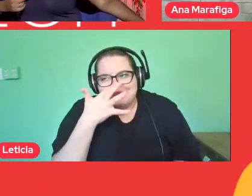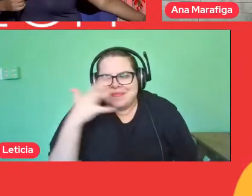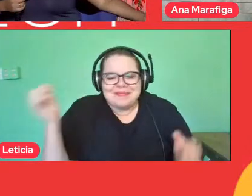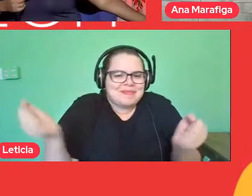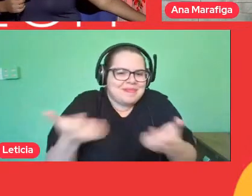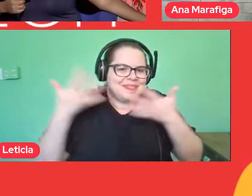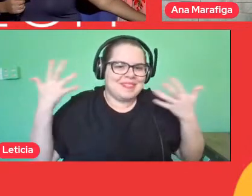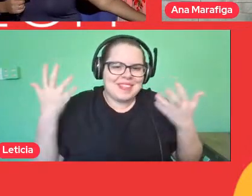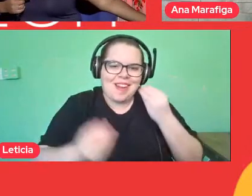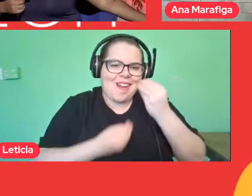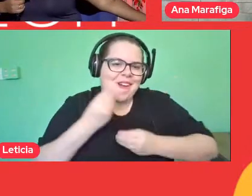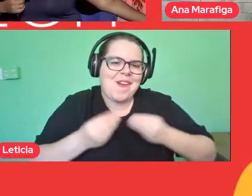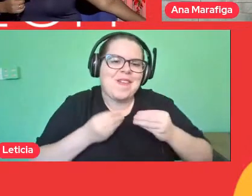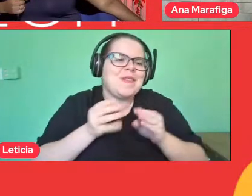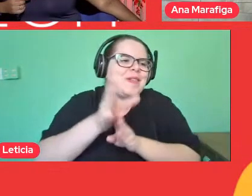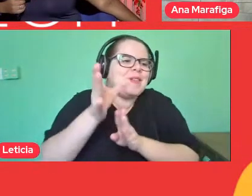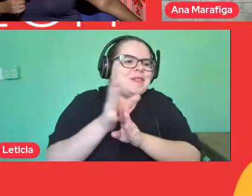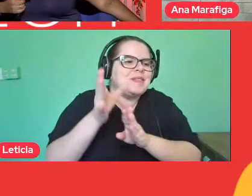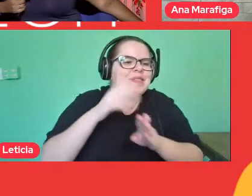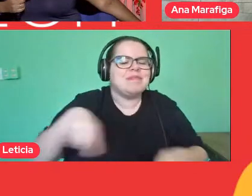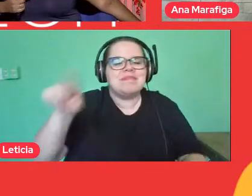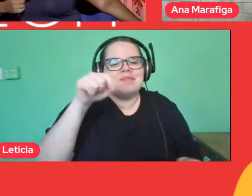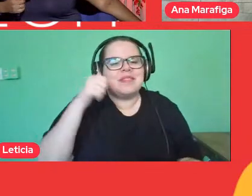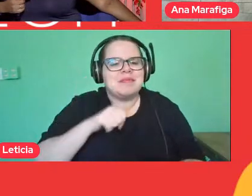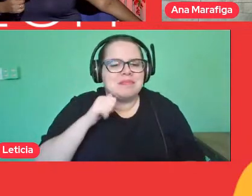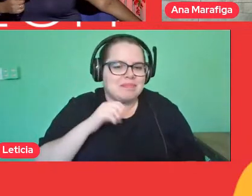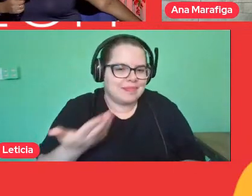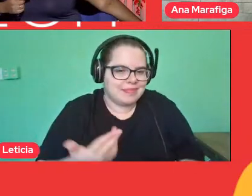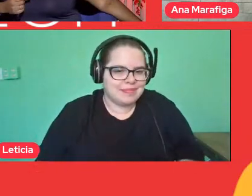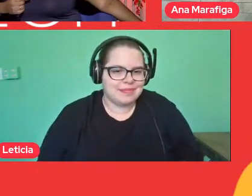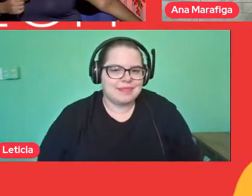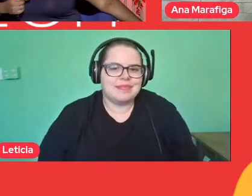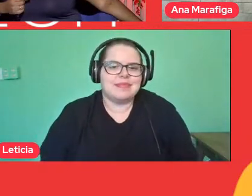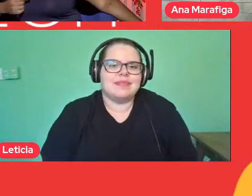E qual seria um conselho que vocês dariam para as mulheres?